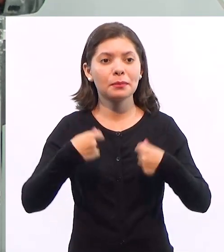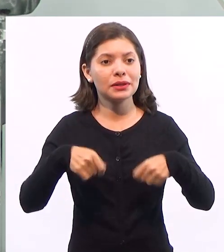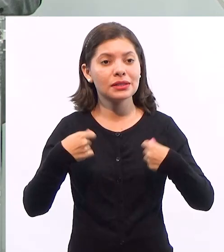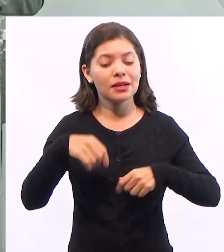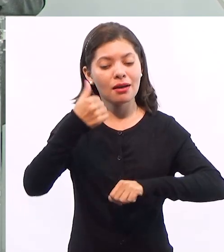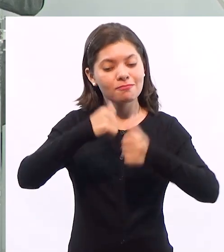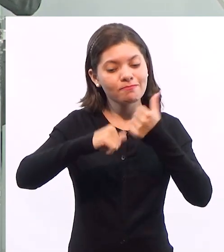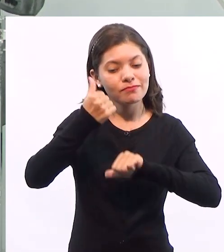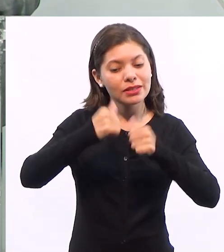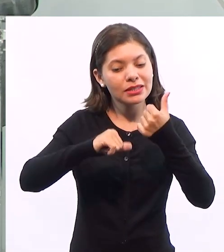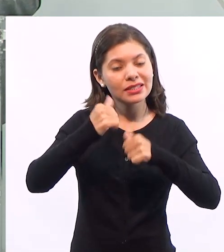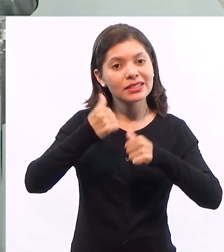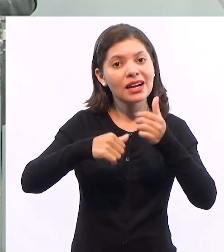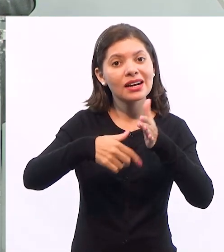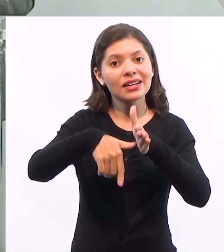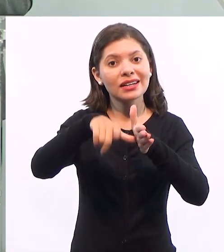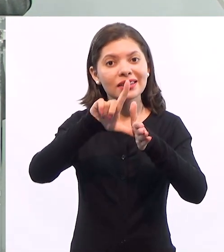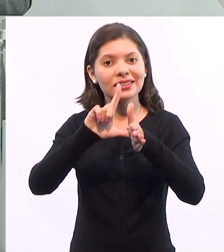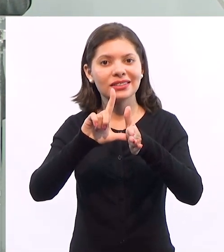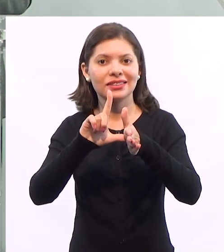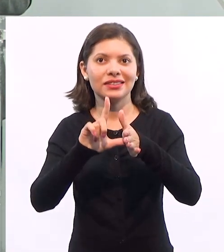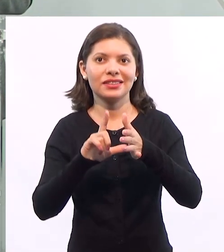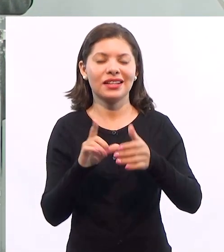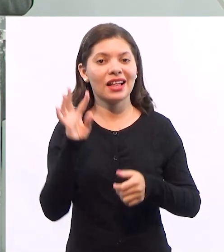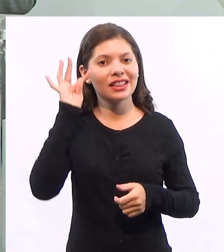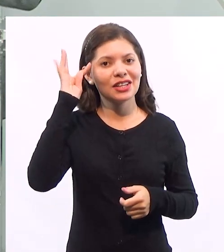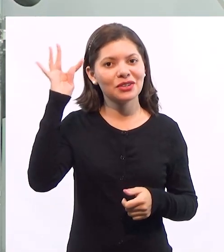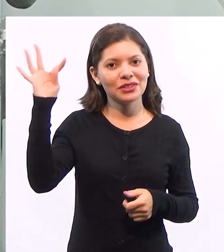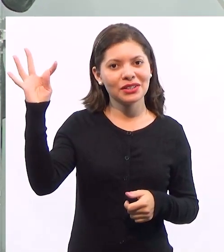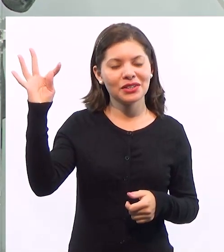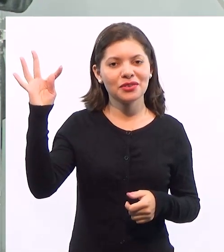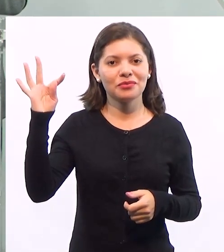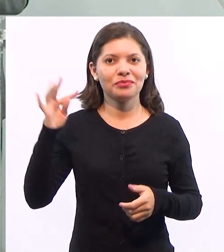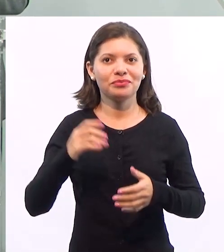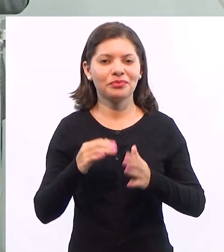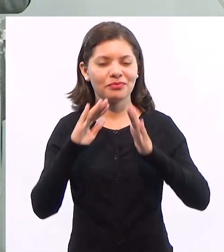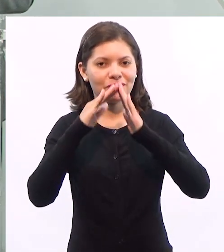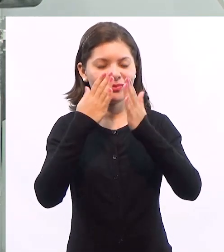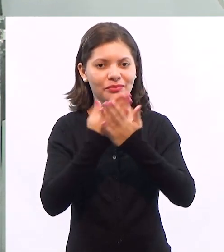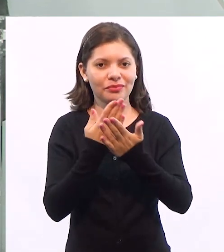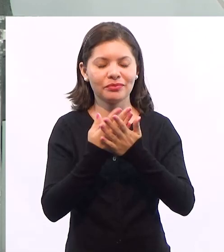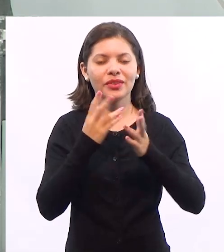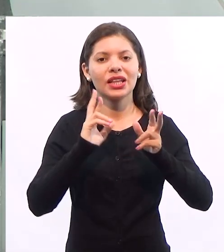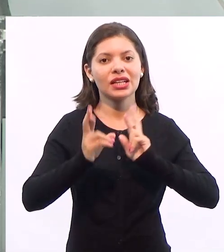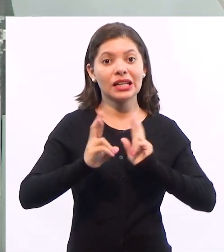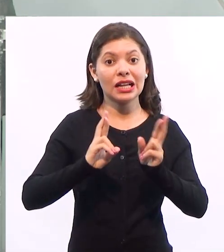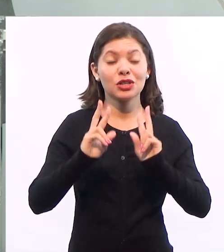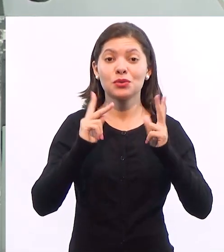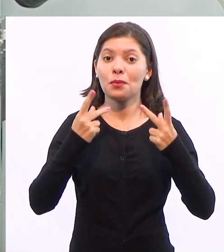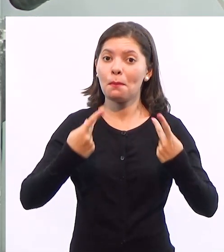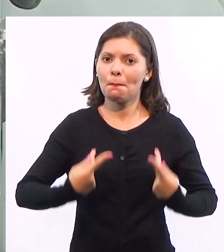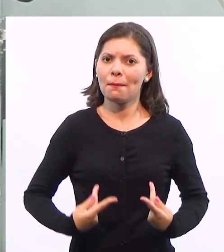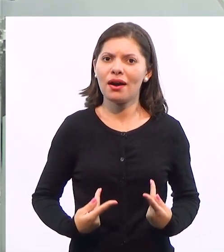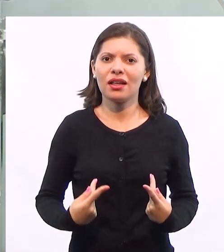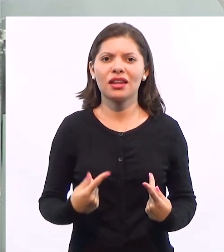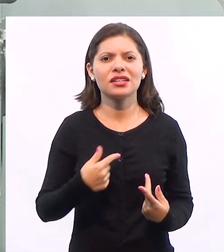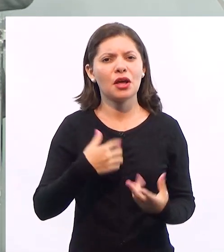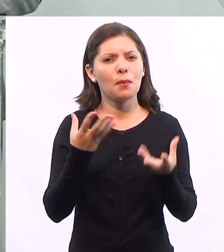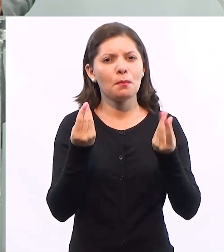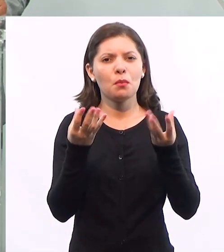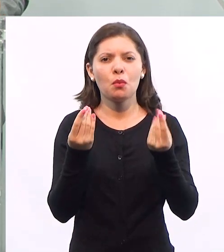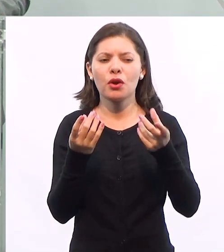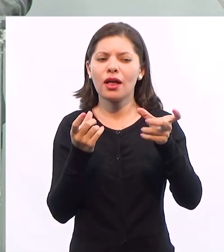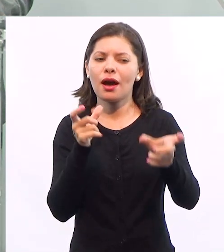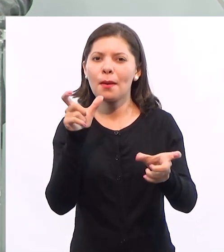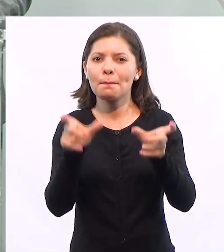analisado. Isso era muito bem analisado aí pelas teorias aí, pela escola, né, das relações humanas, que trouxe muitos autores. Esses aqui foram